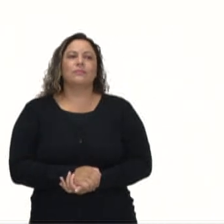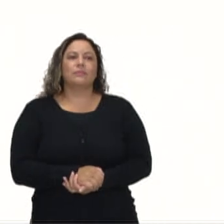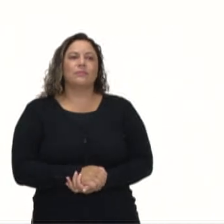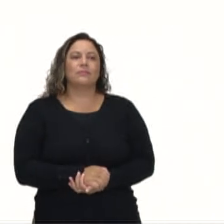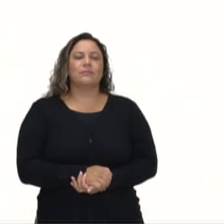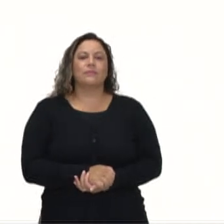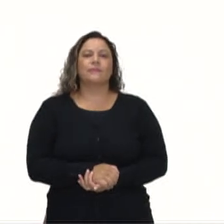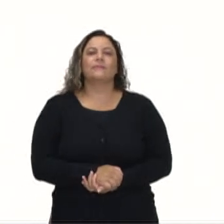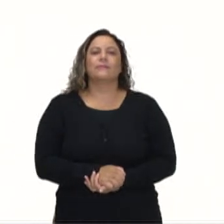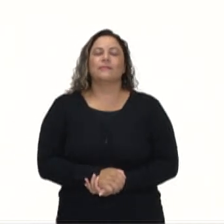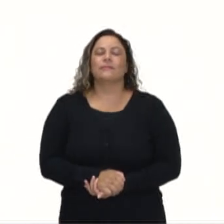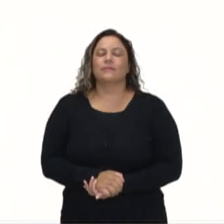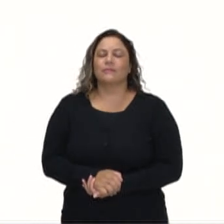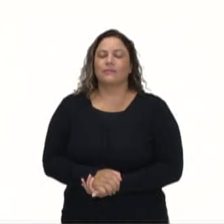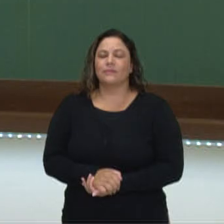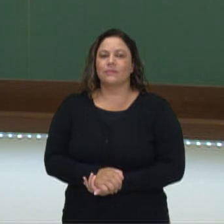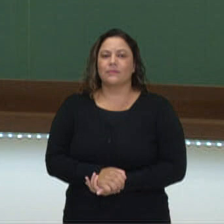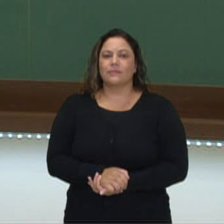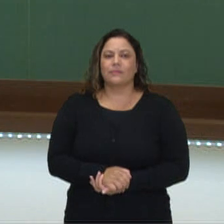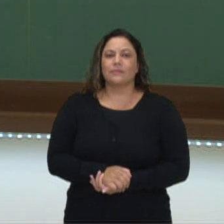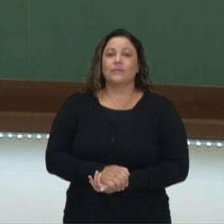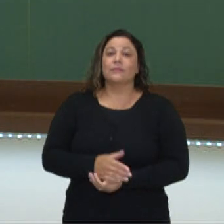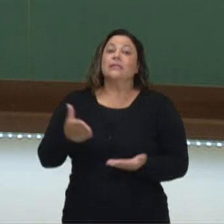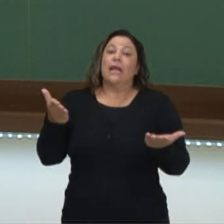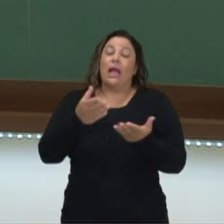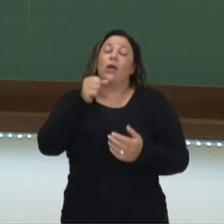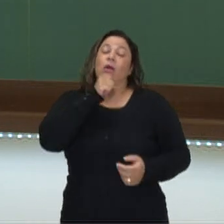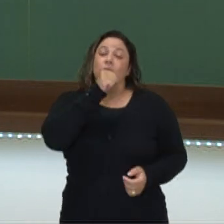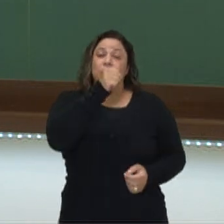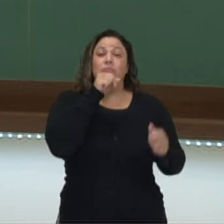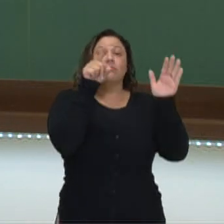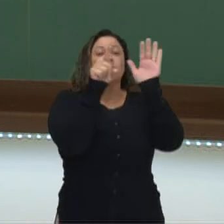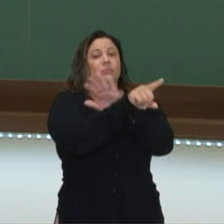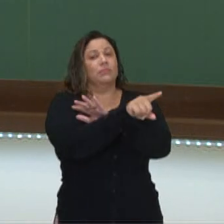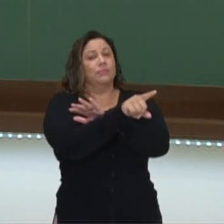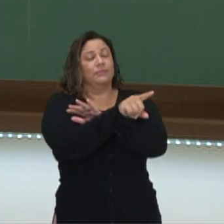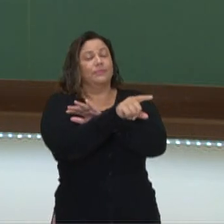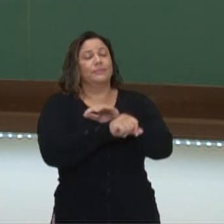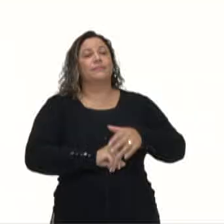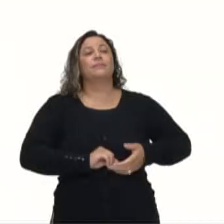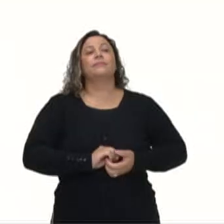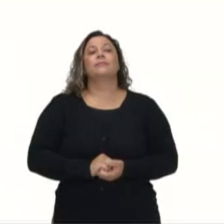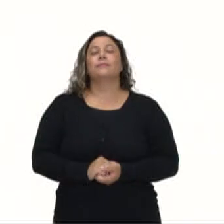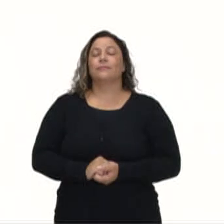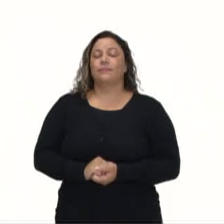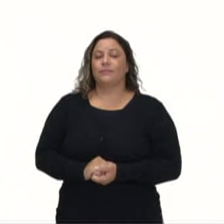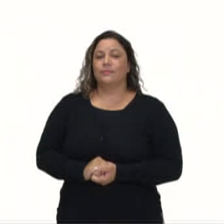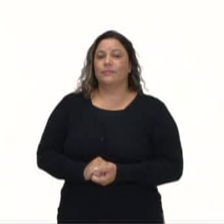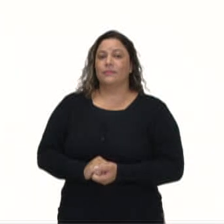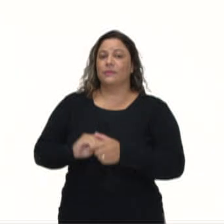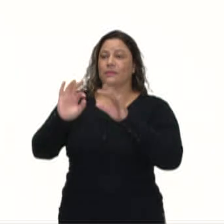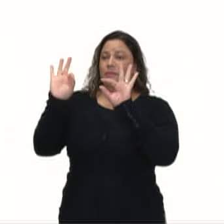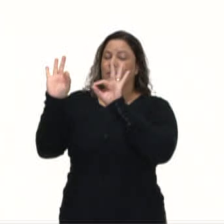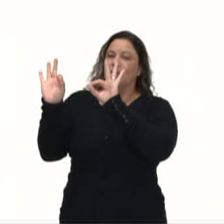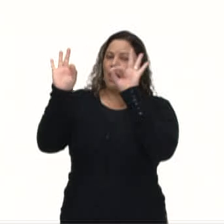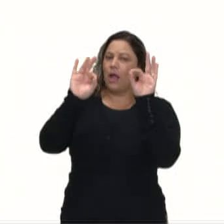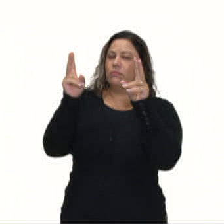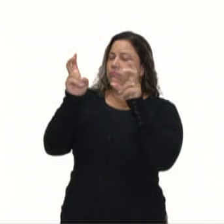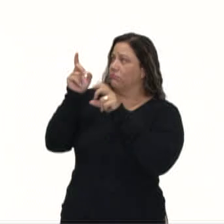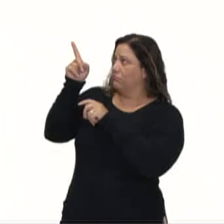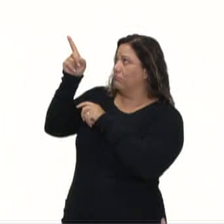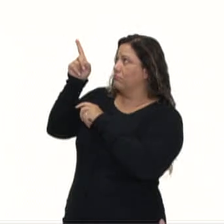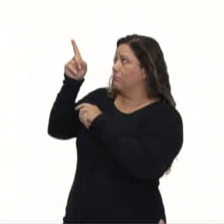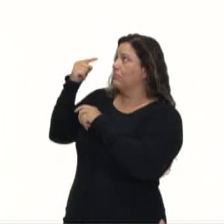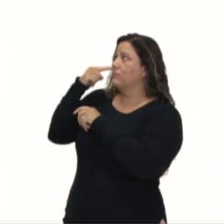read. Interviewer, que é o entrevistador, ele faz uma pergunta para o Stan Lee. How do you keep that creative